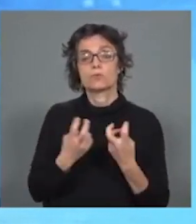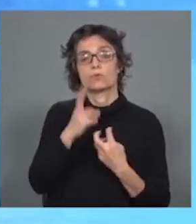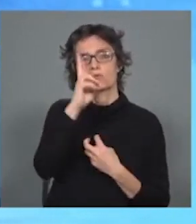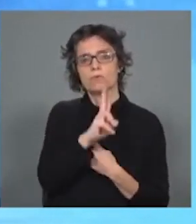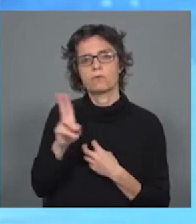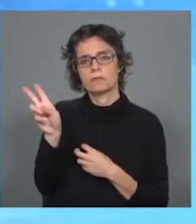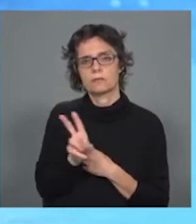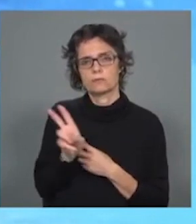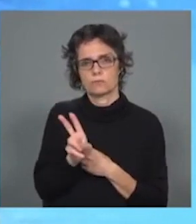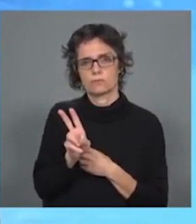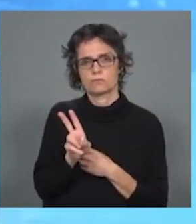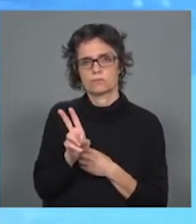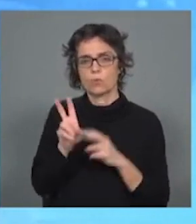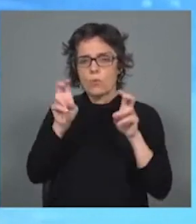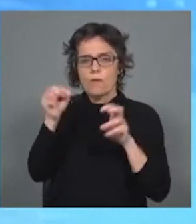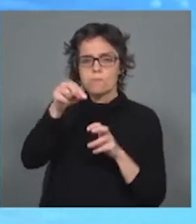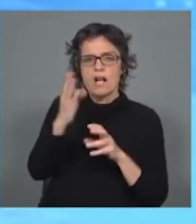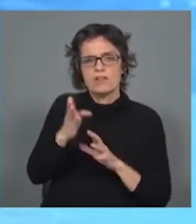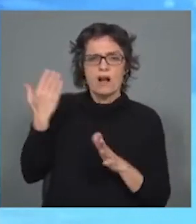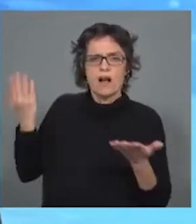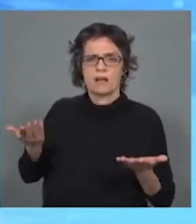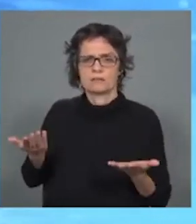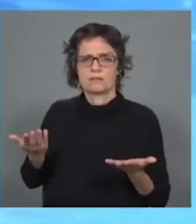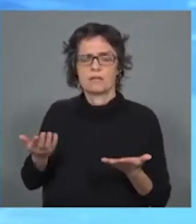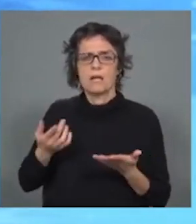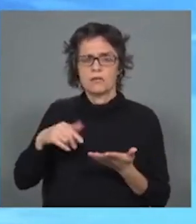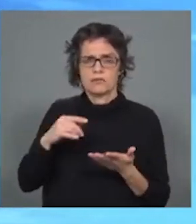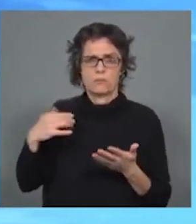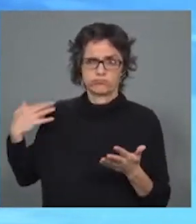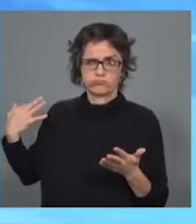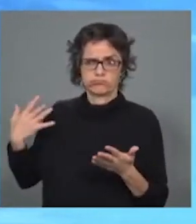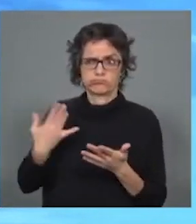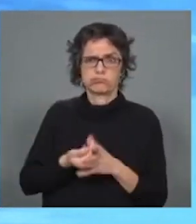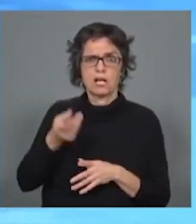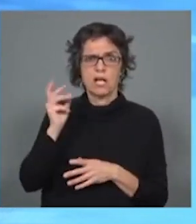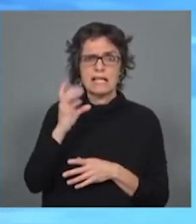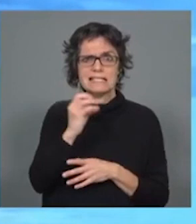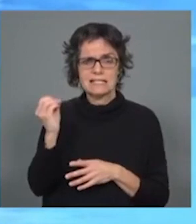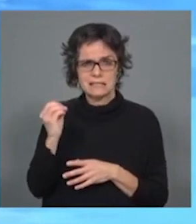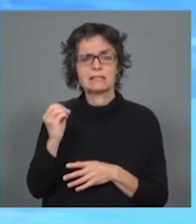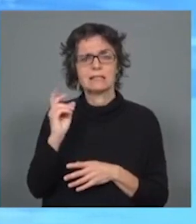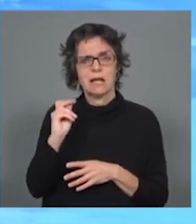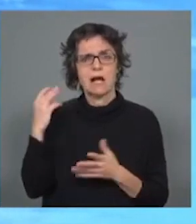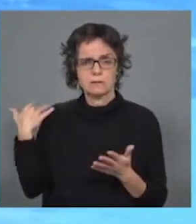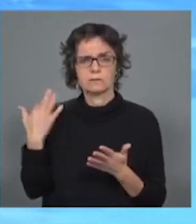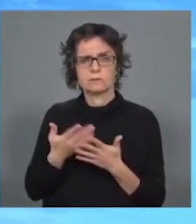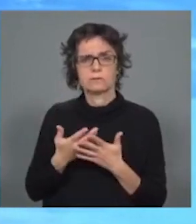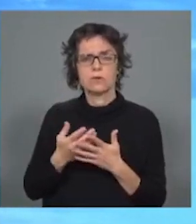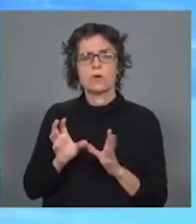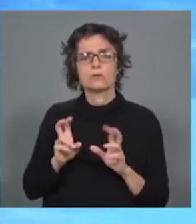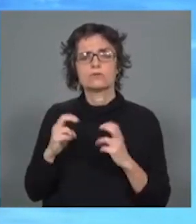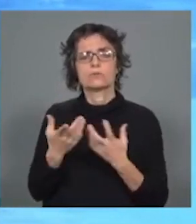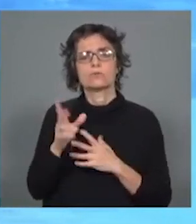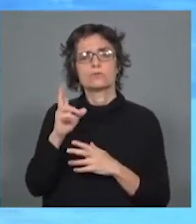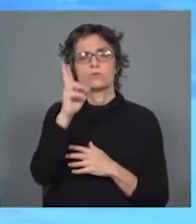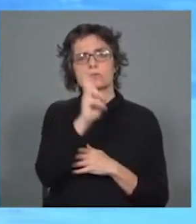com bastantes anos, não é? Já estamos quase com 60 ou mais de 60 anos do Concílio Vaticano II e com o